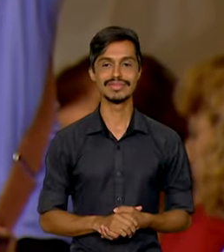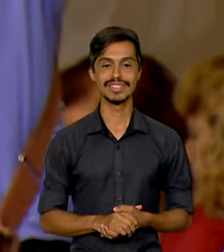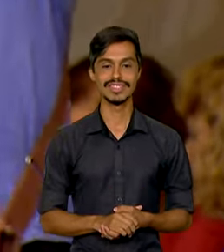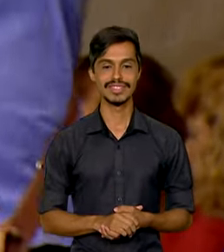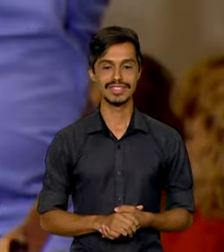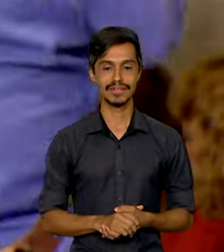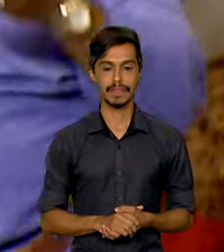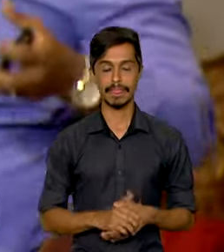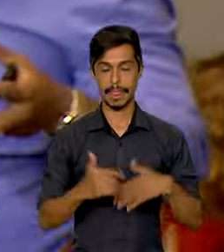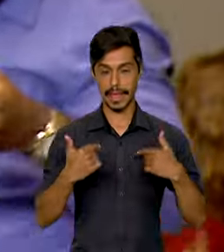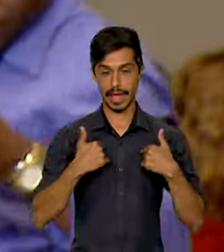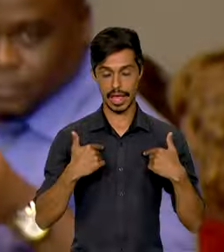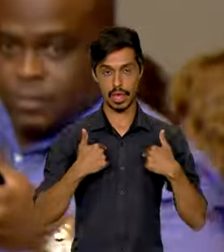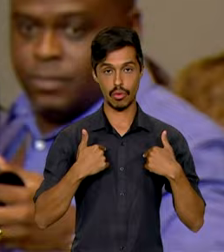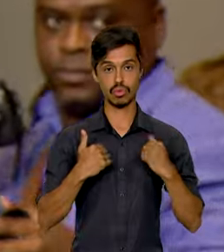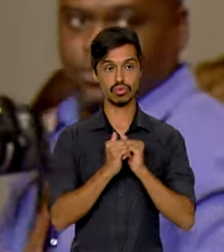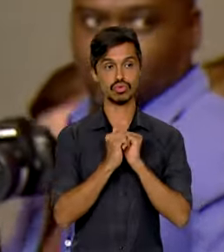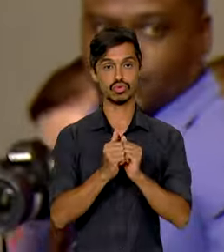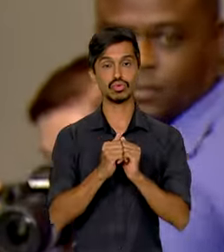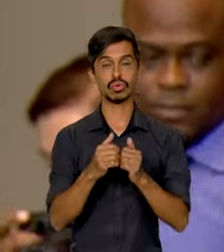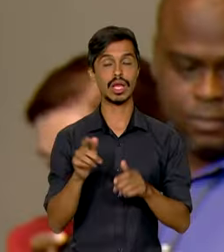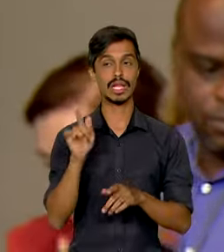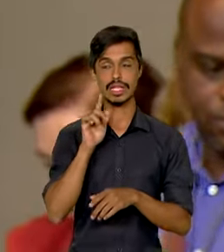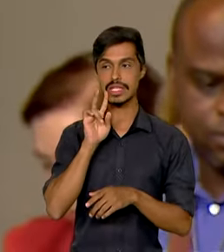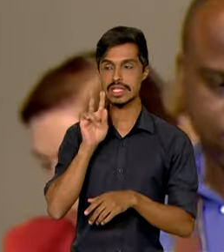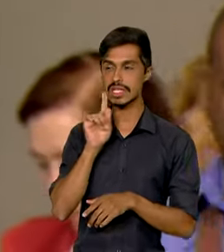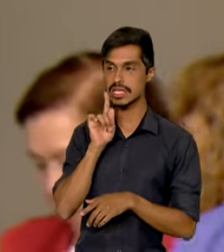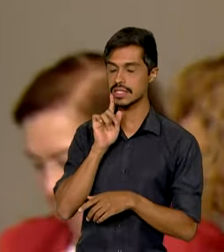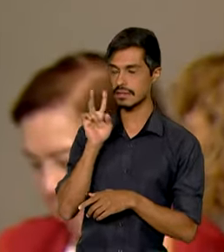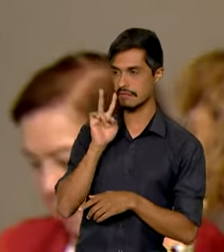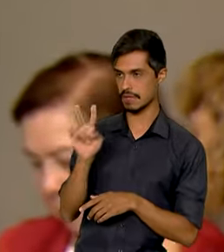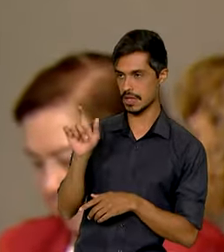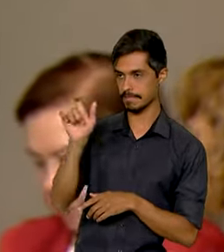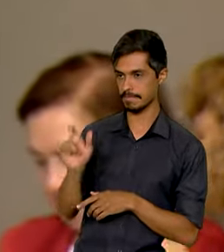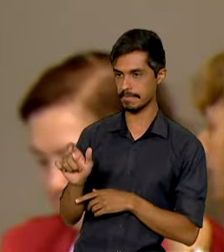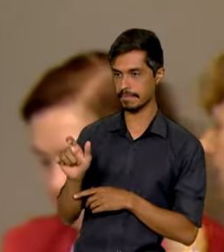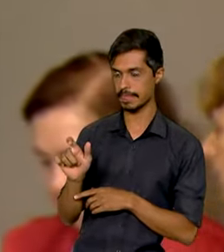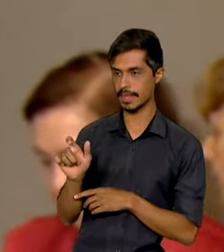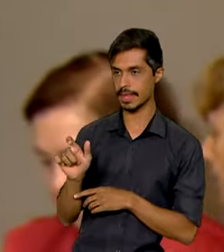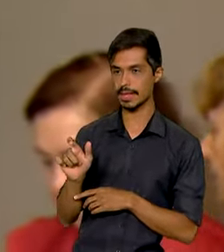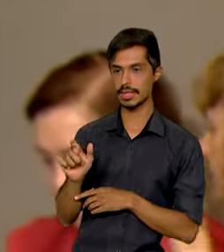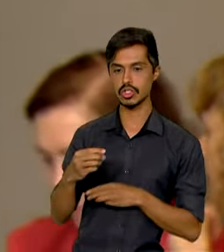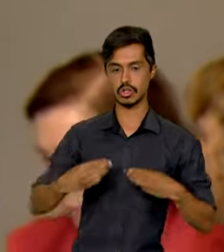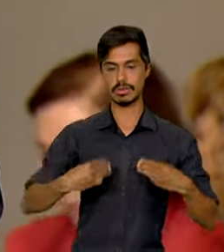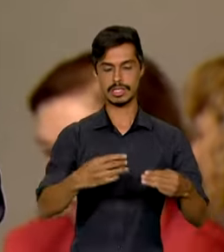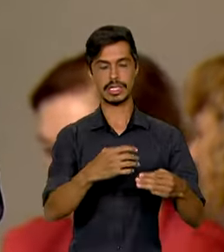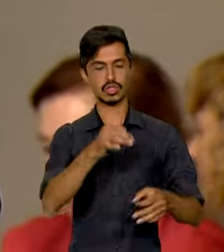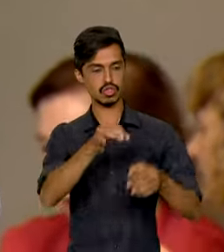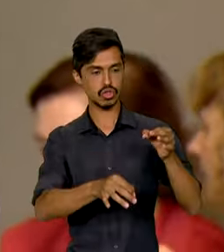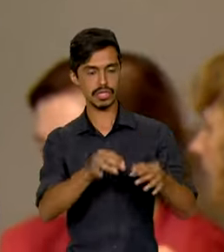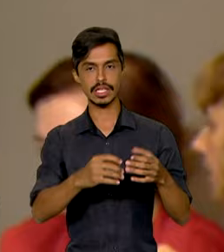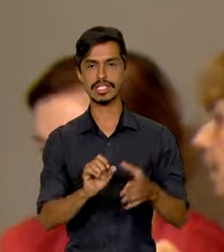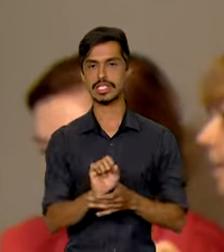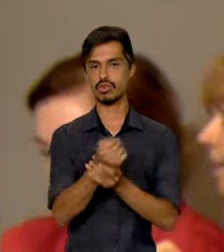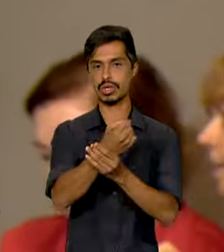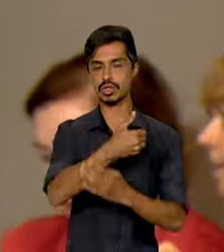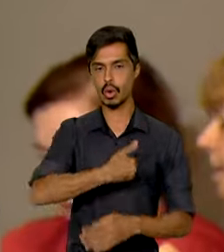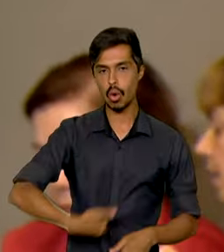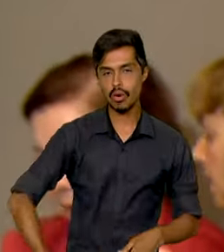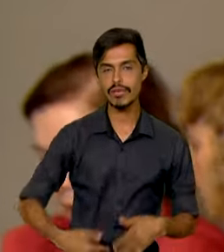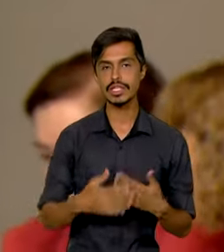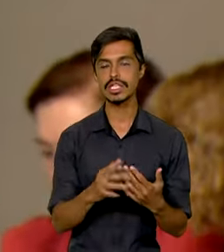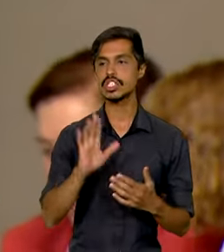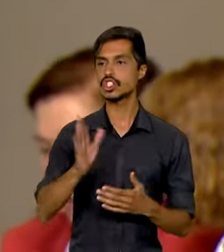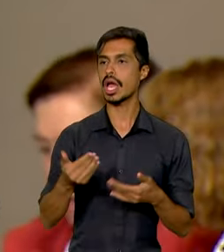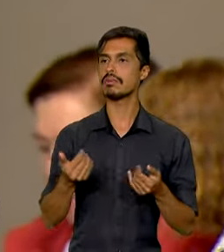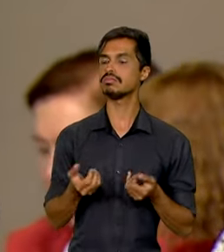Eu, quando a ministra Nízia falou da presença do Ministério da Justiça e Segurança Pública, já é